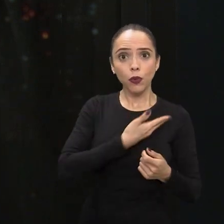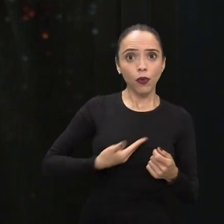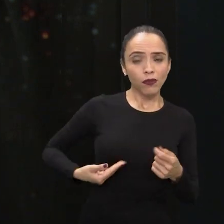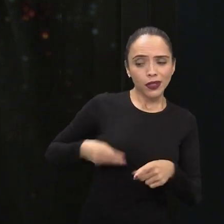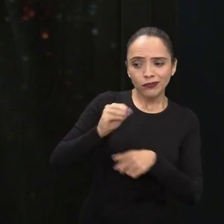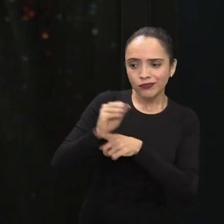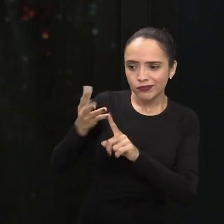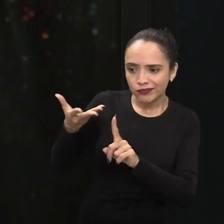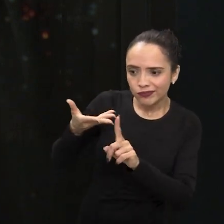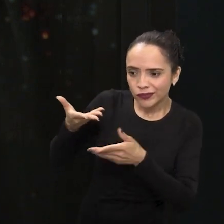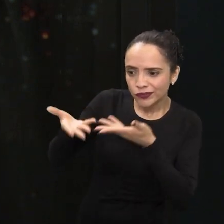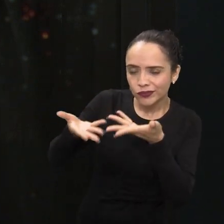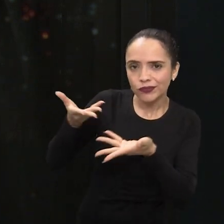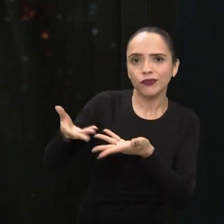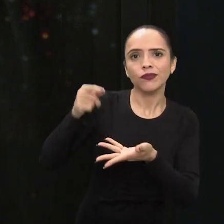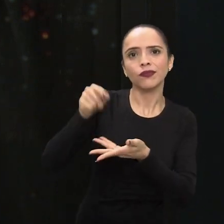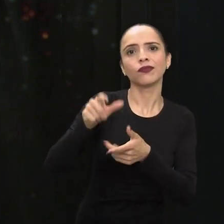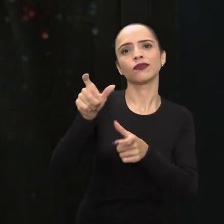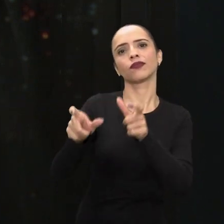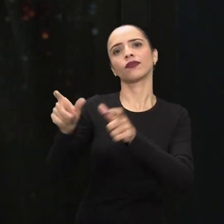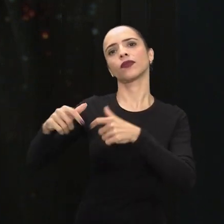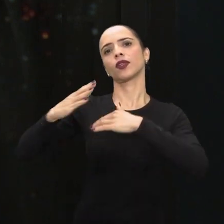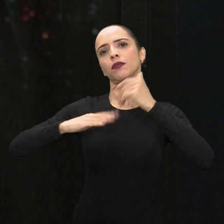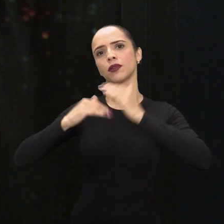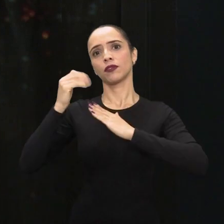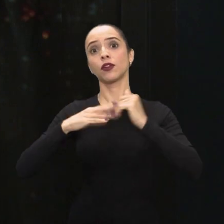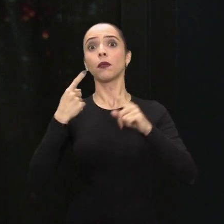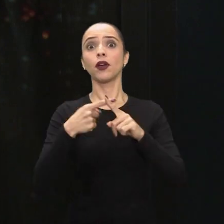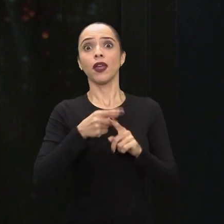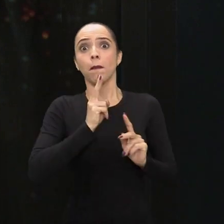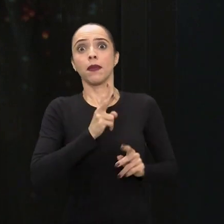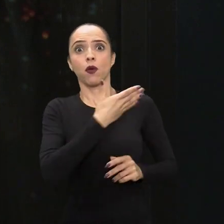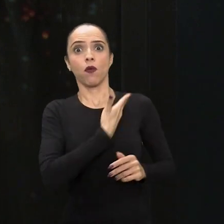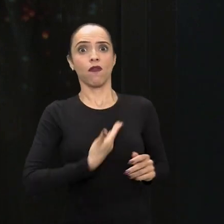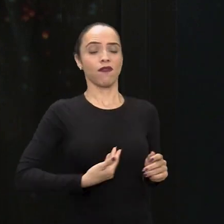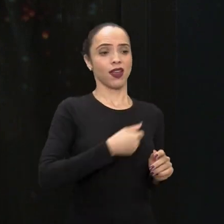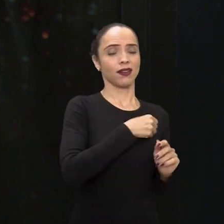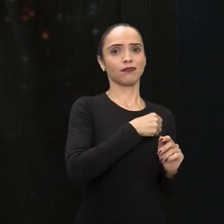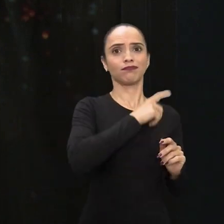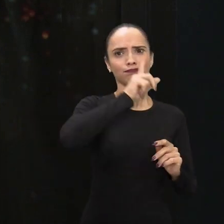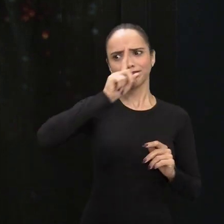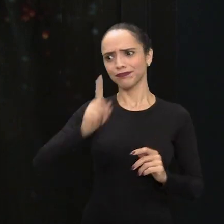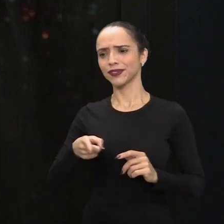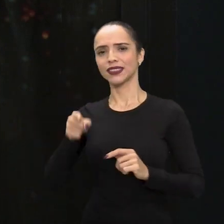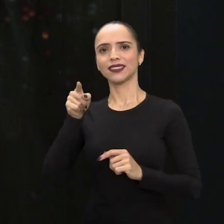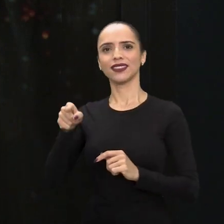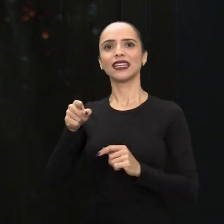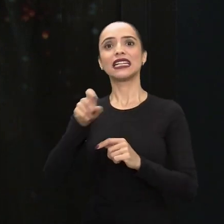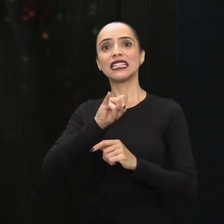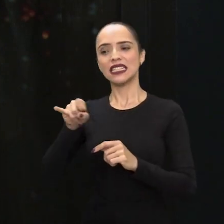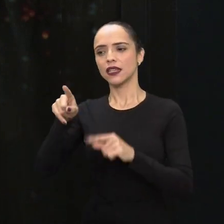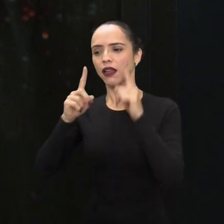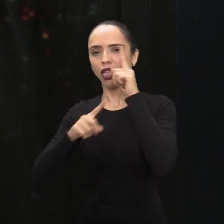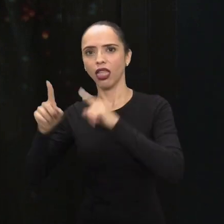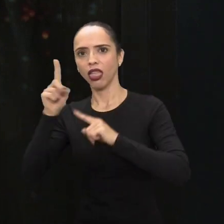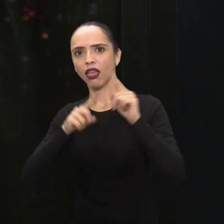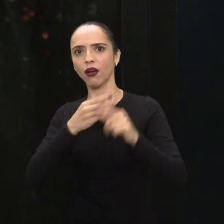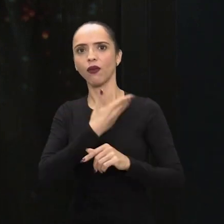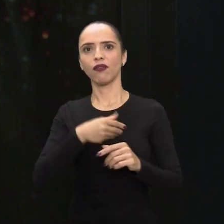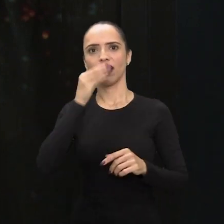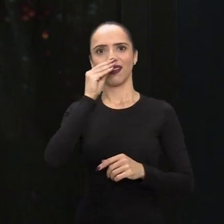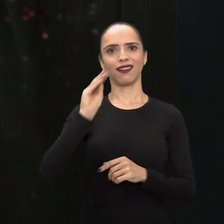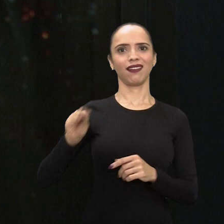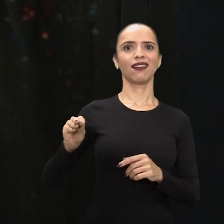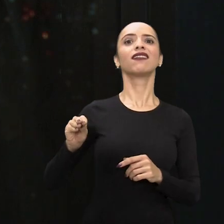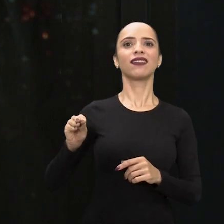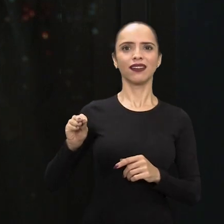é o mesmo governo que estimula o policial aí de forma violenta para rua é o mesmo governo que quando Ele comete algum erro das costas para ele